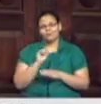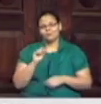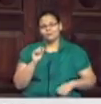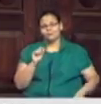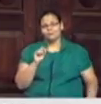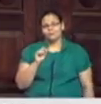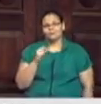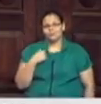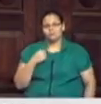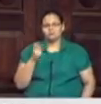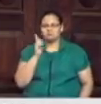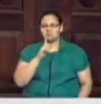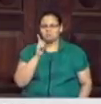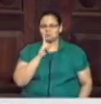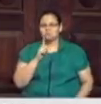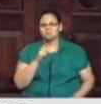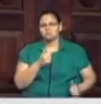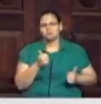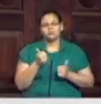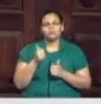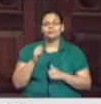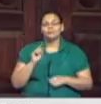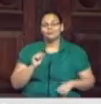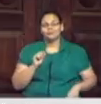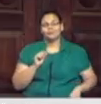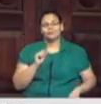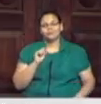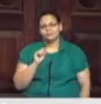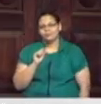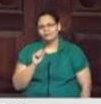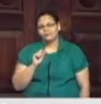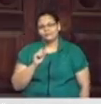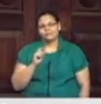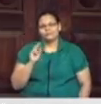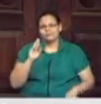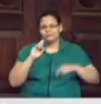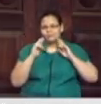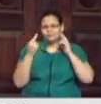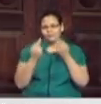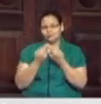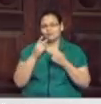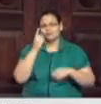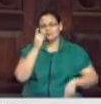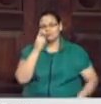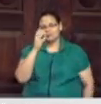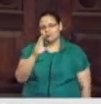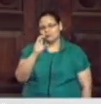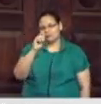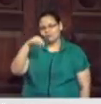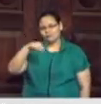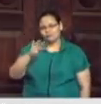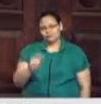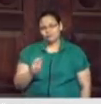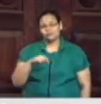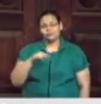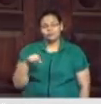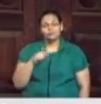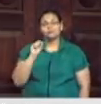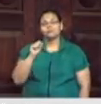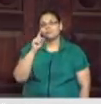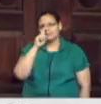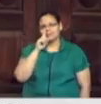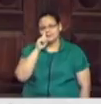Eu quero, por justiça, registrar a boa condução da reunião pelo deputado Conte Bittencourt, porque nós corríamos o